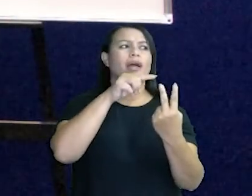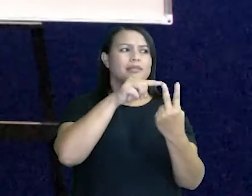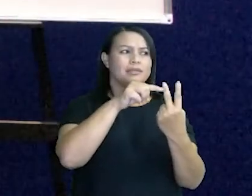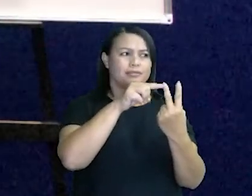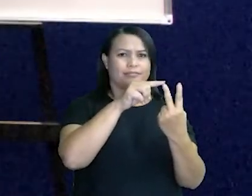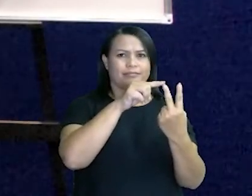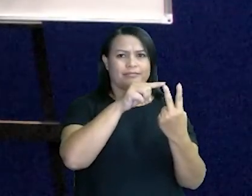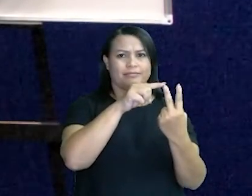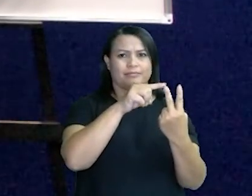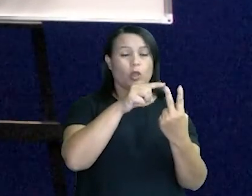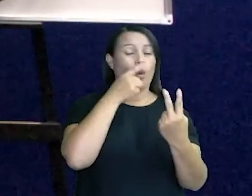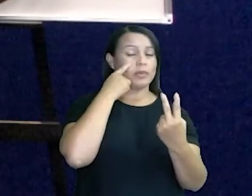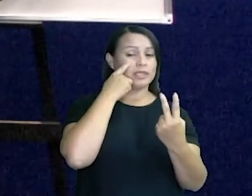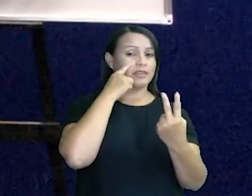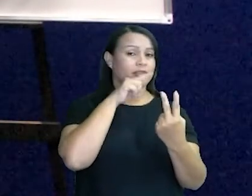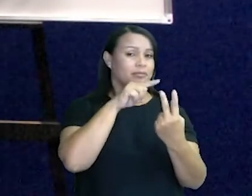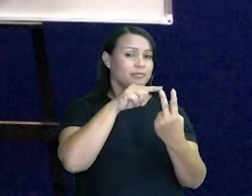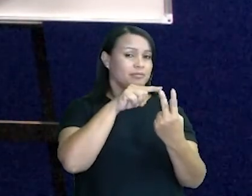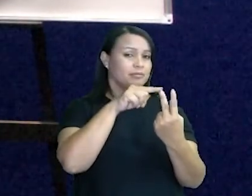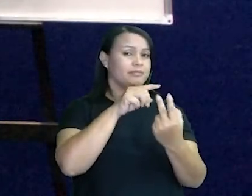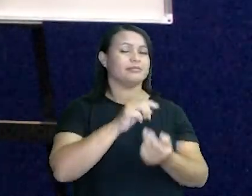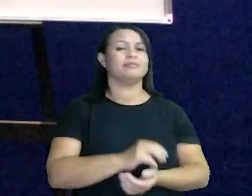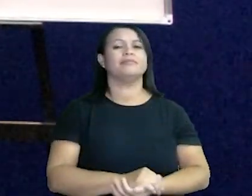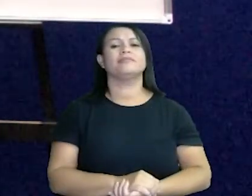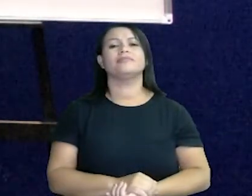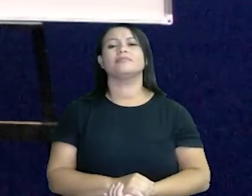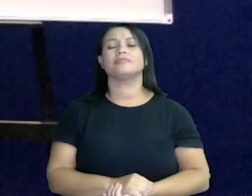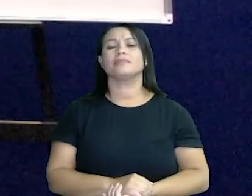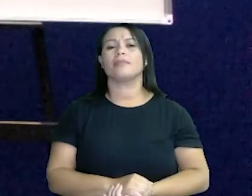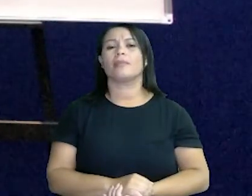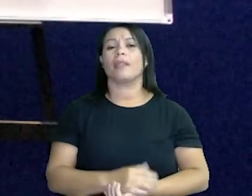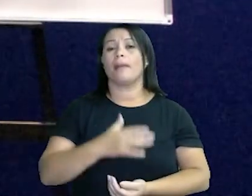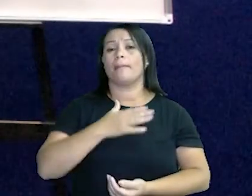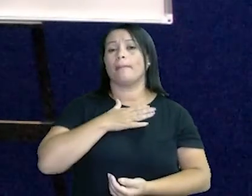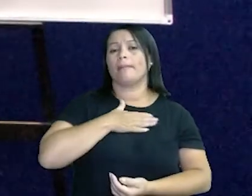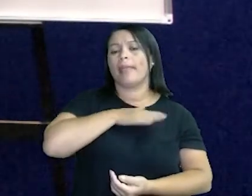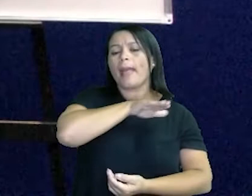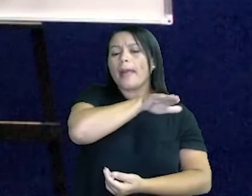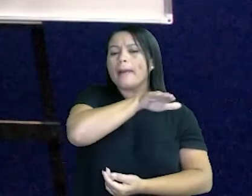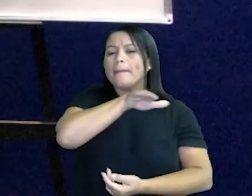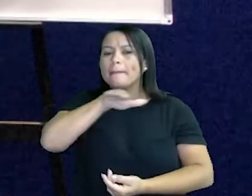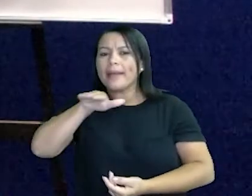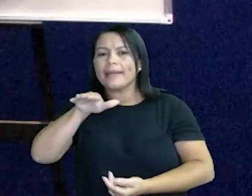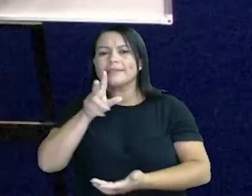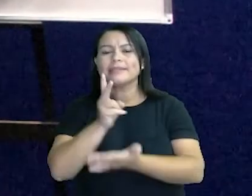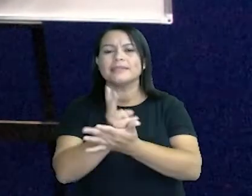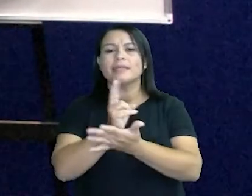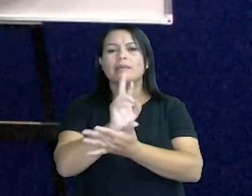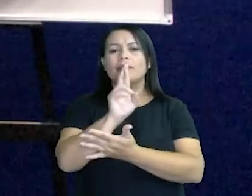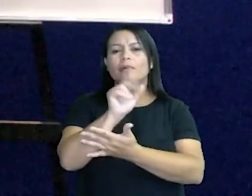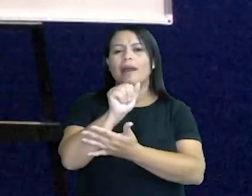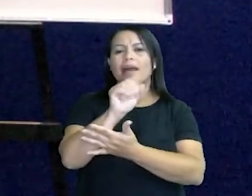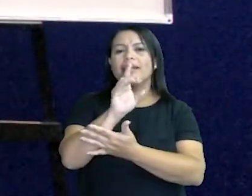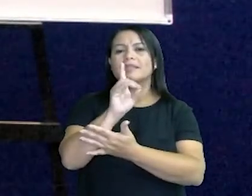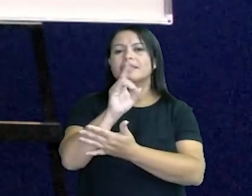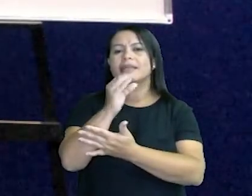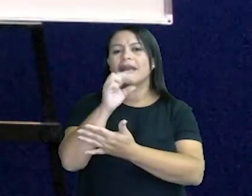raiz que é o meu radical tá minha base vai ser meu radicando